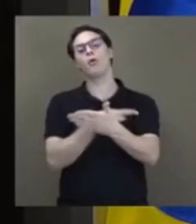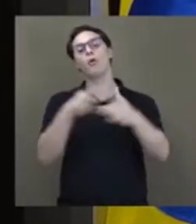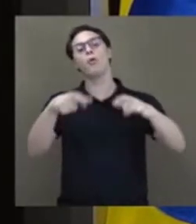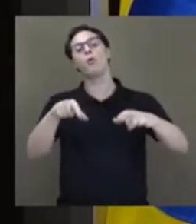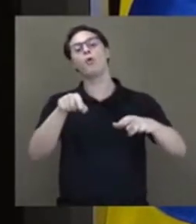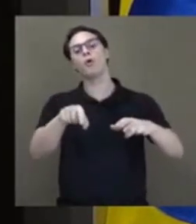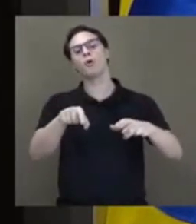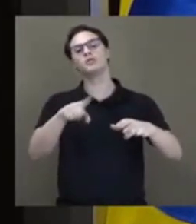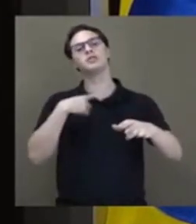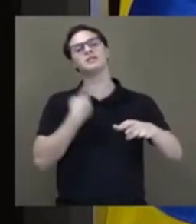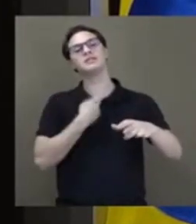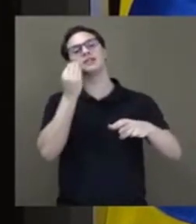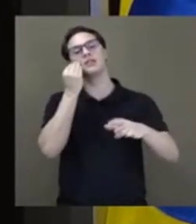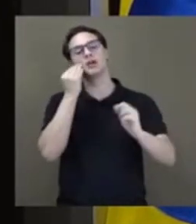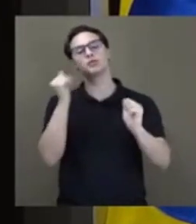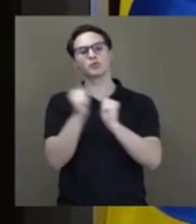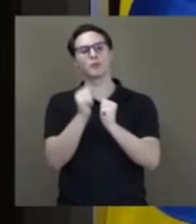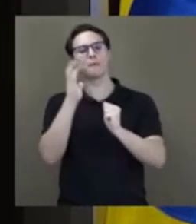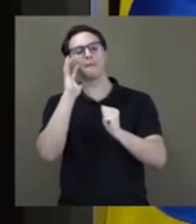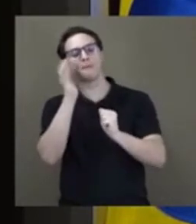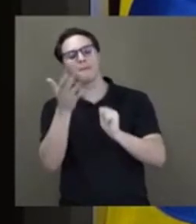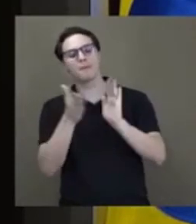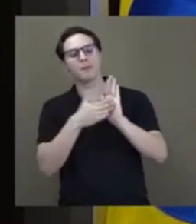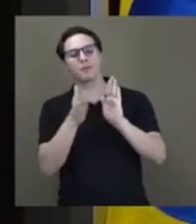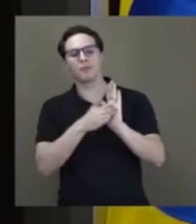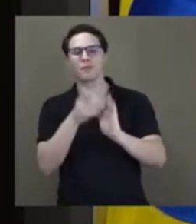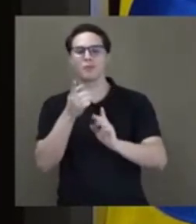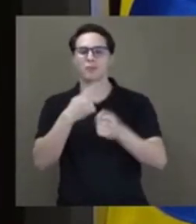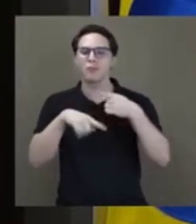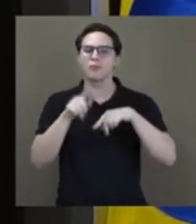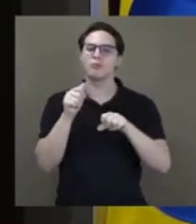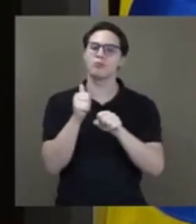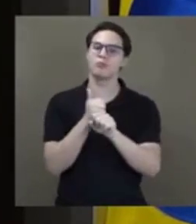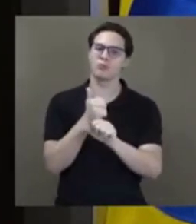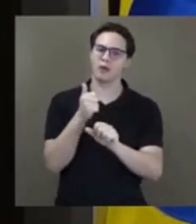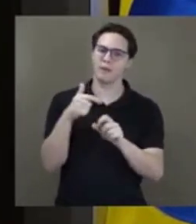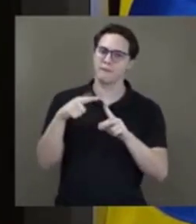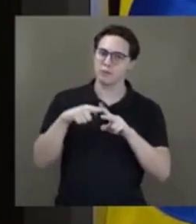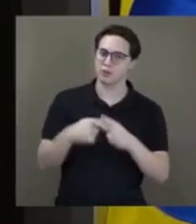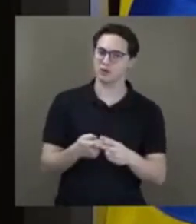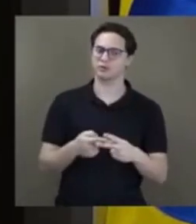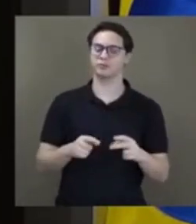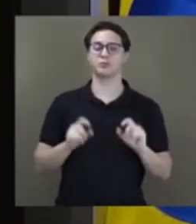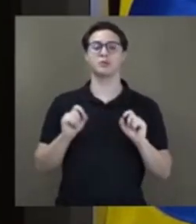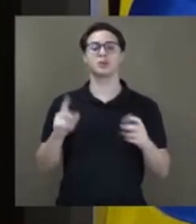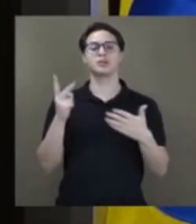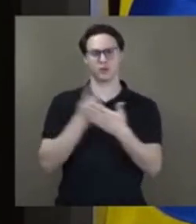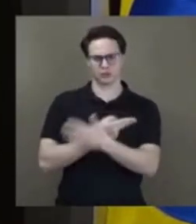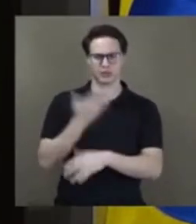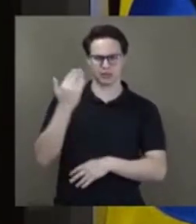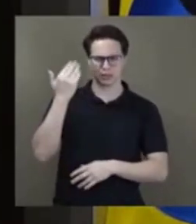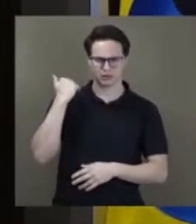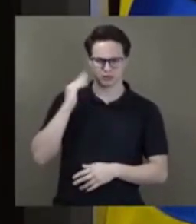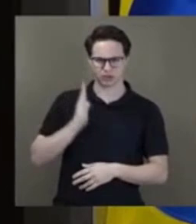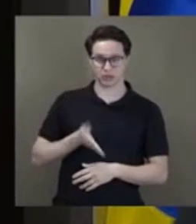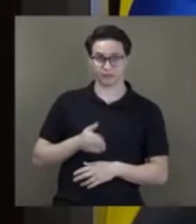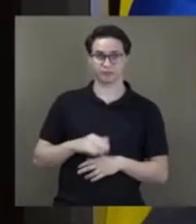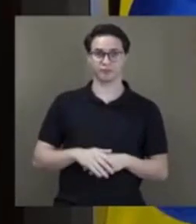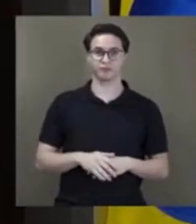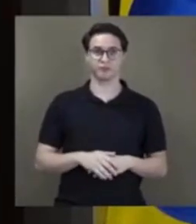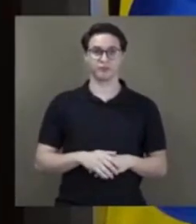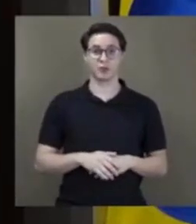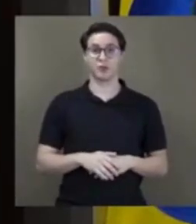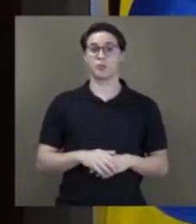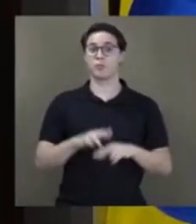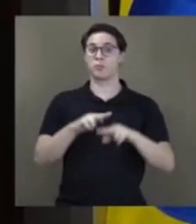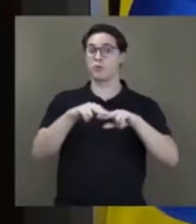buscarmos juntos as saídas adequadas. Ora, o que se passa há muito tempo? Por uma decisão